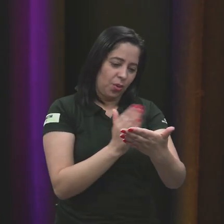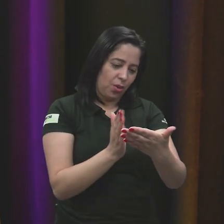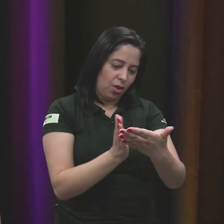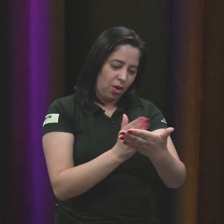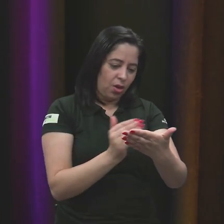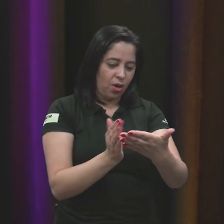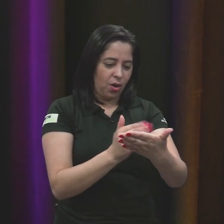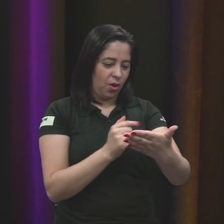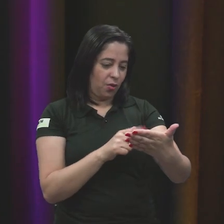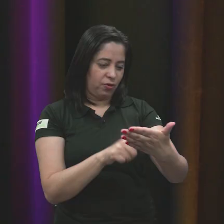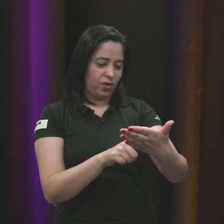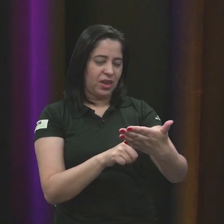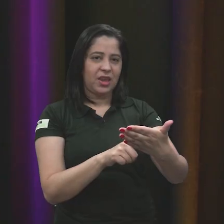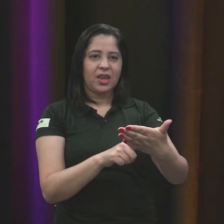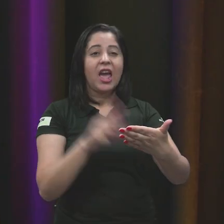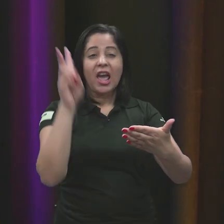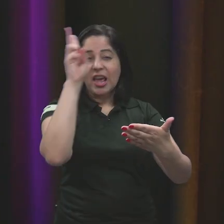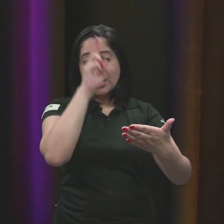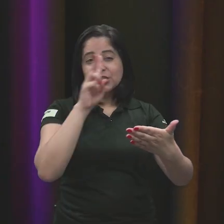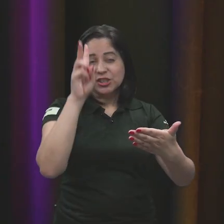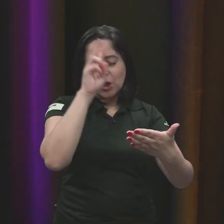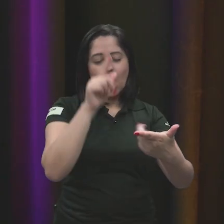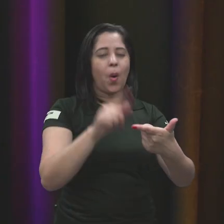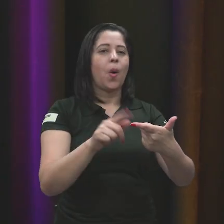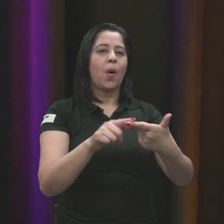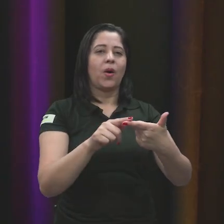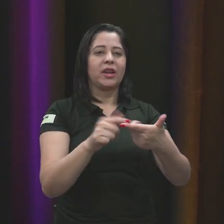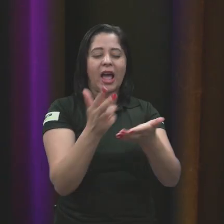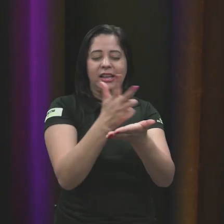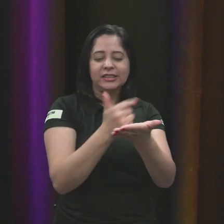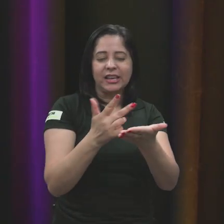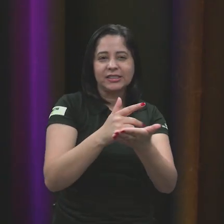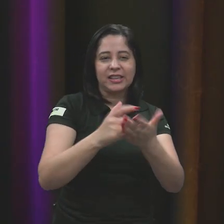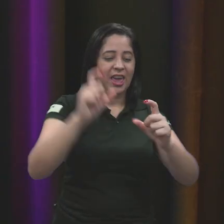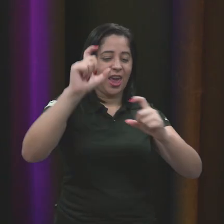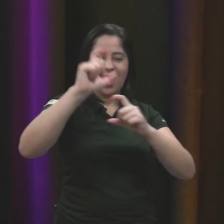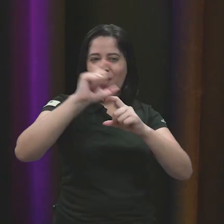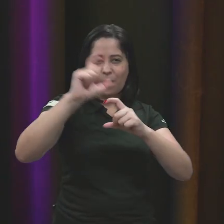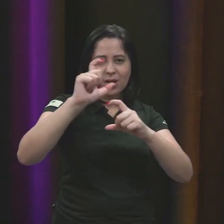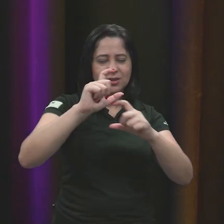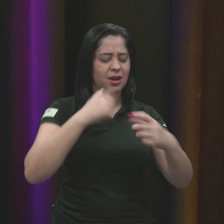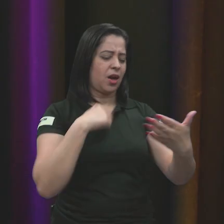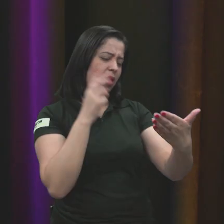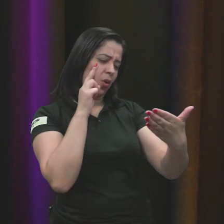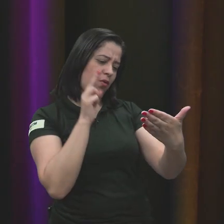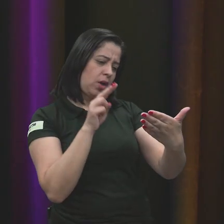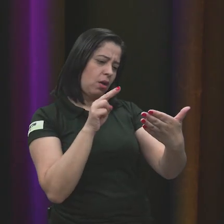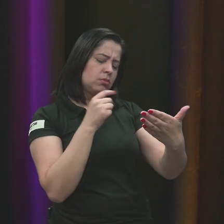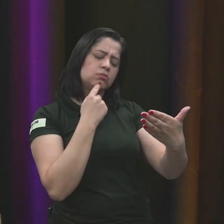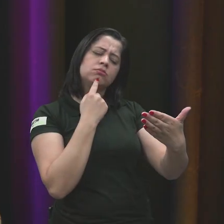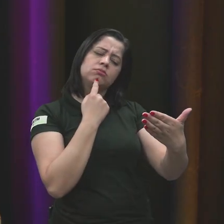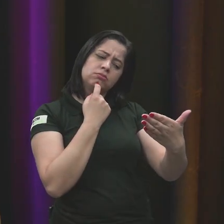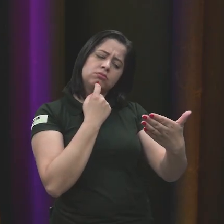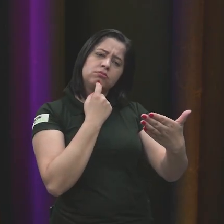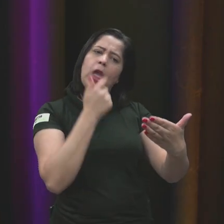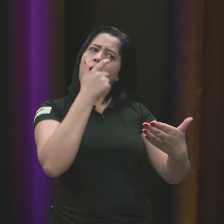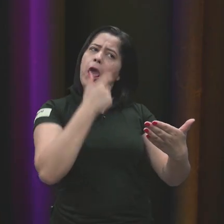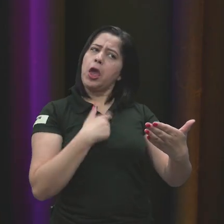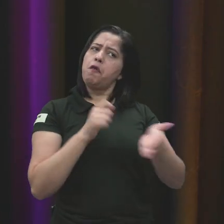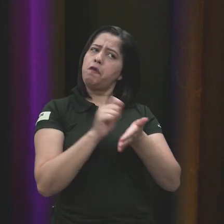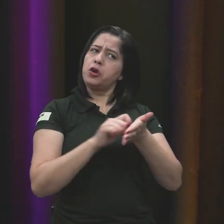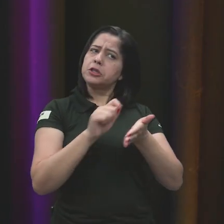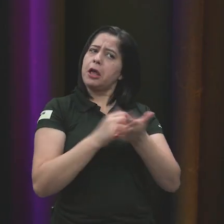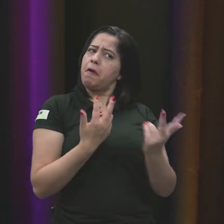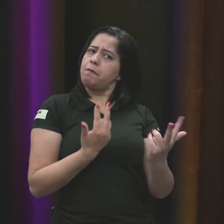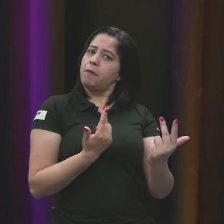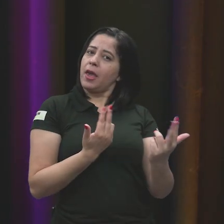as tradicionais, de Monteiro Lobato, Maurício de Souza, aquela coisa assim, e vendo os desenhos, eu falei assim, por que não criar a minha, né? Aí eu fui